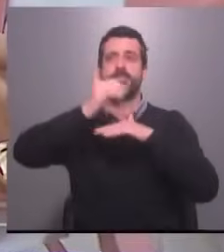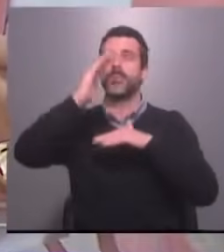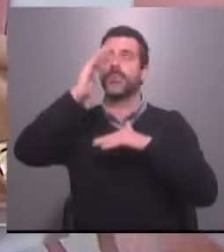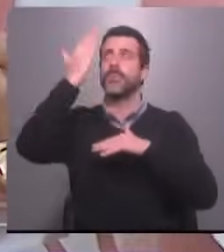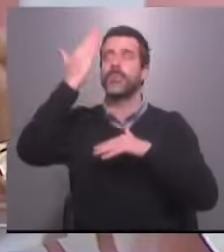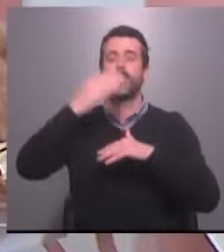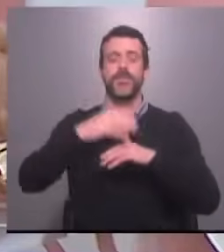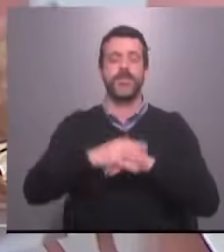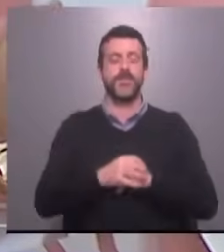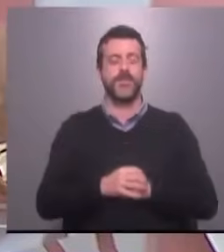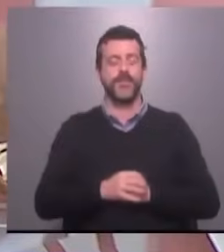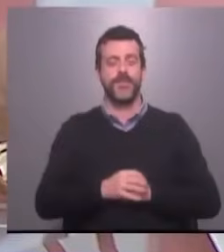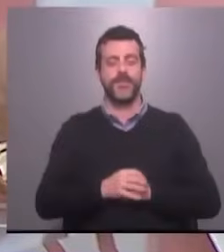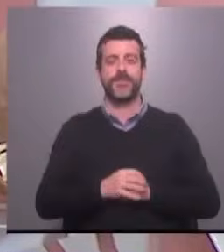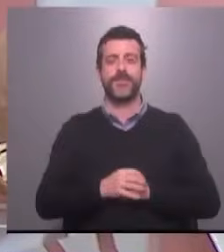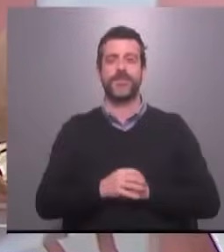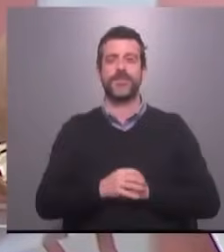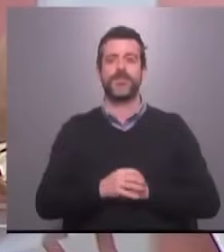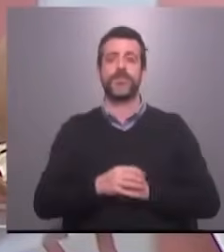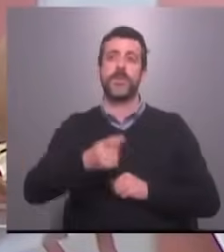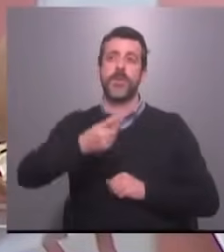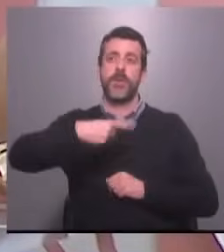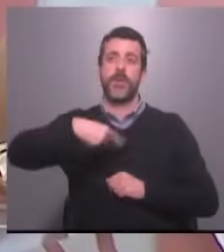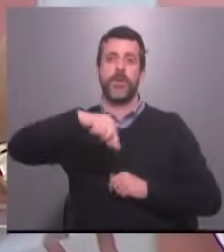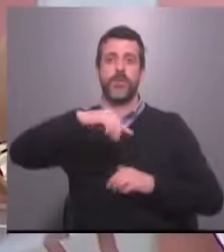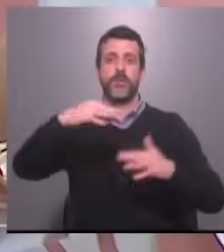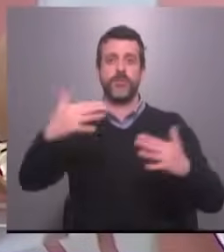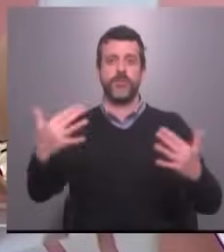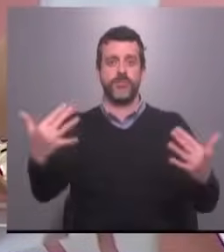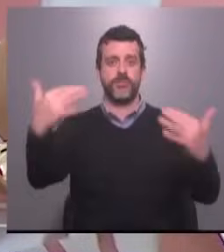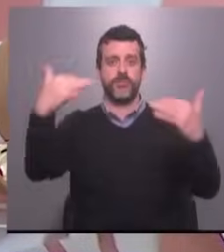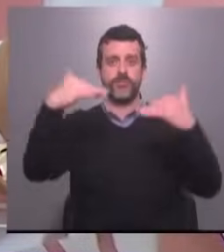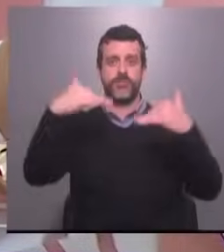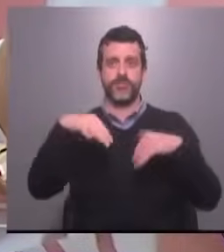Sois a fonte de toda a santidade.